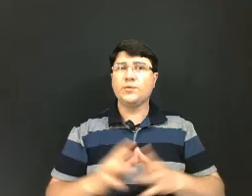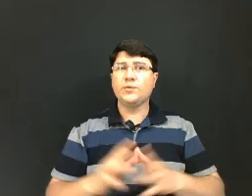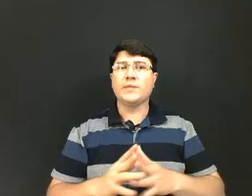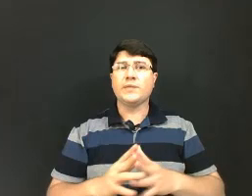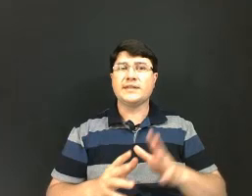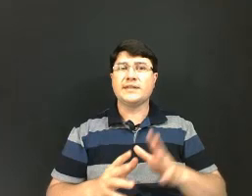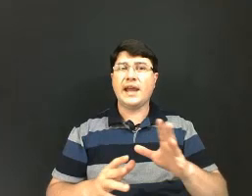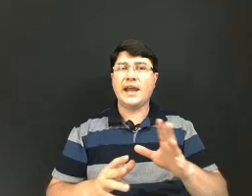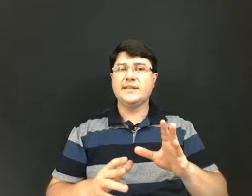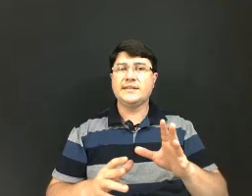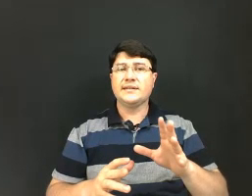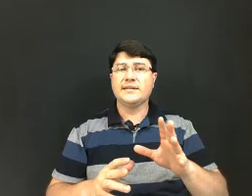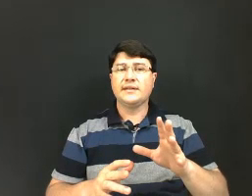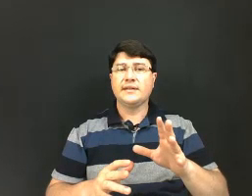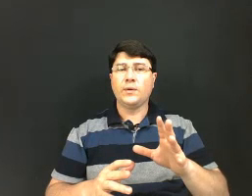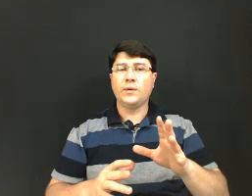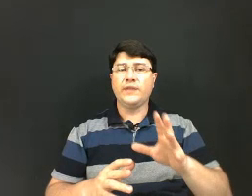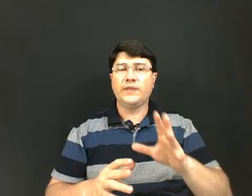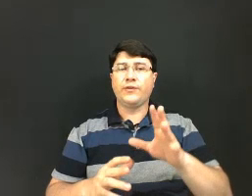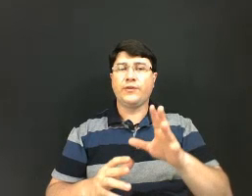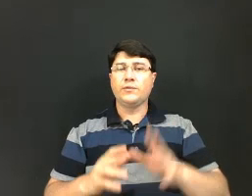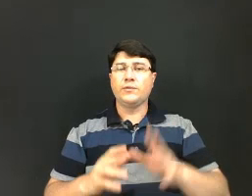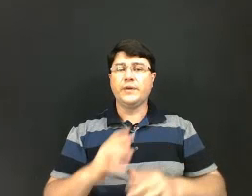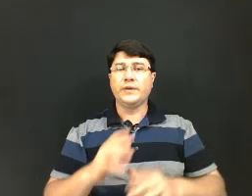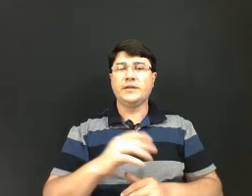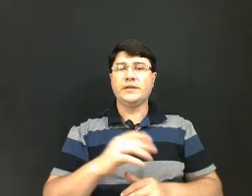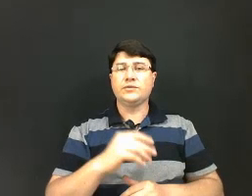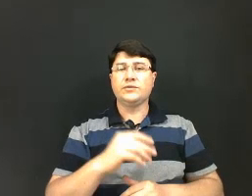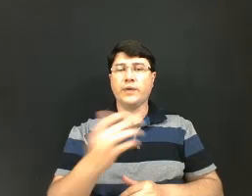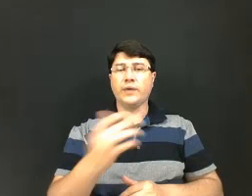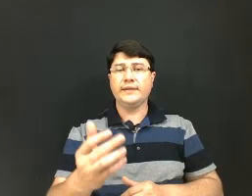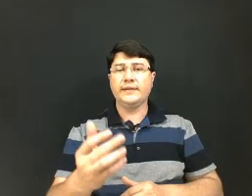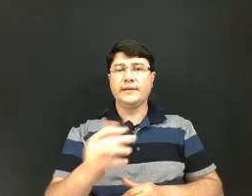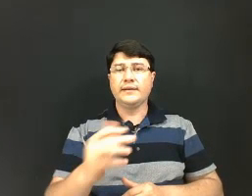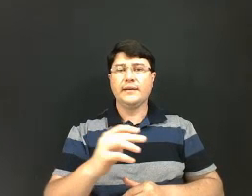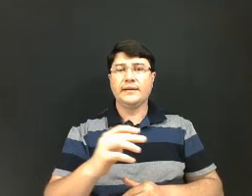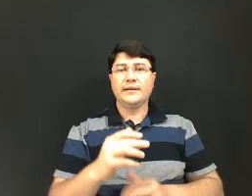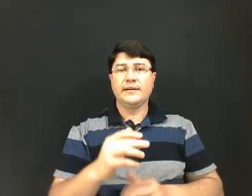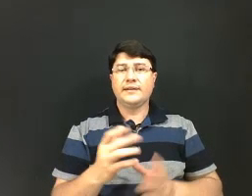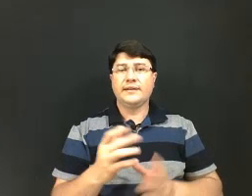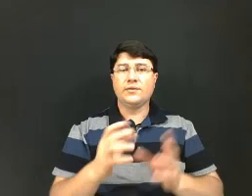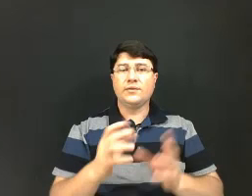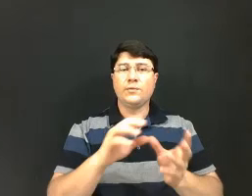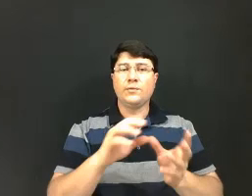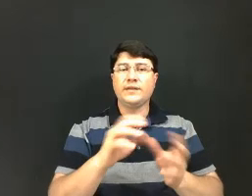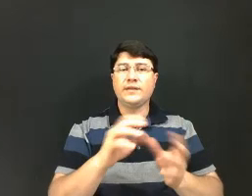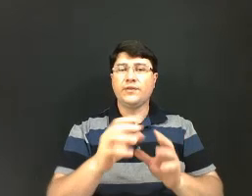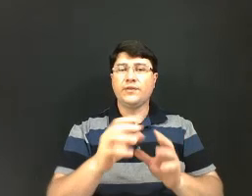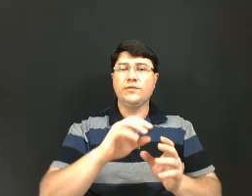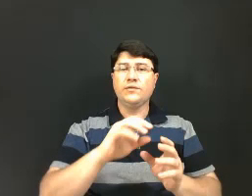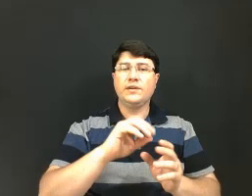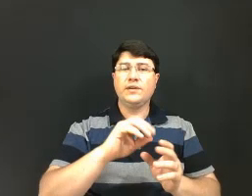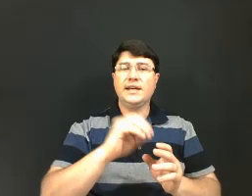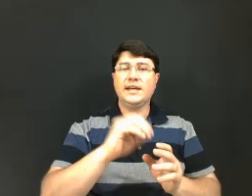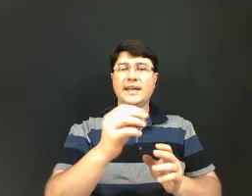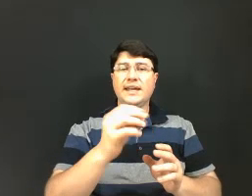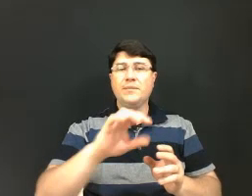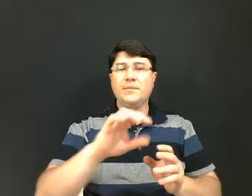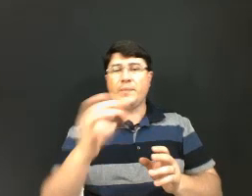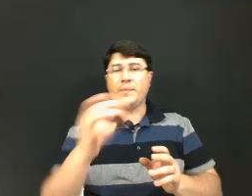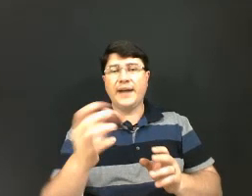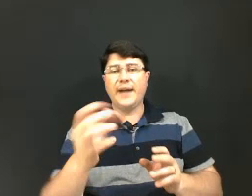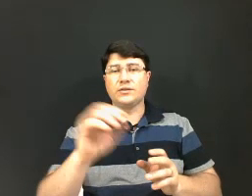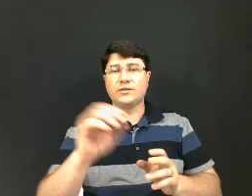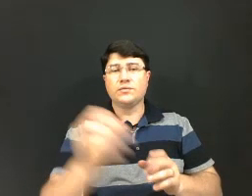inglês é muito ruim, mas the light went from green to red. Então, went from, ir